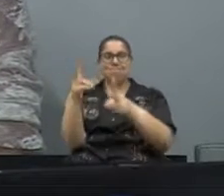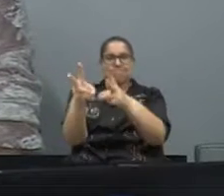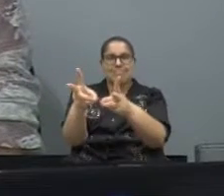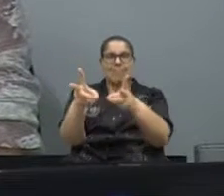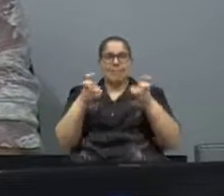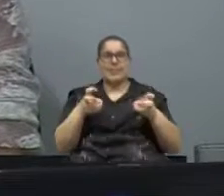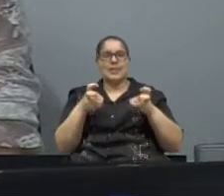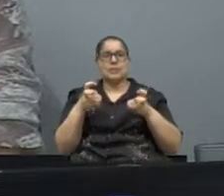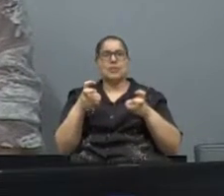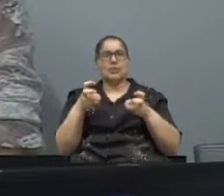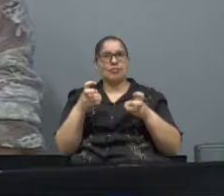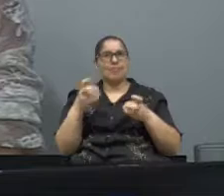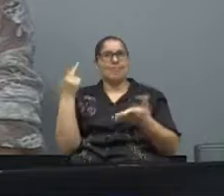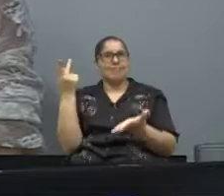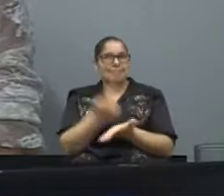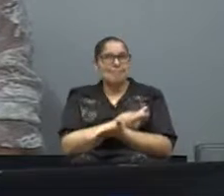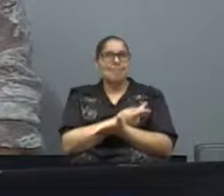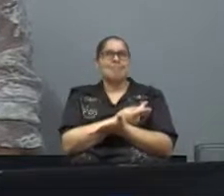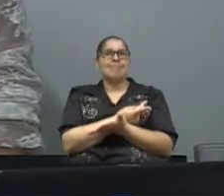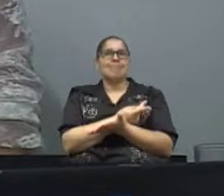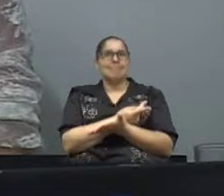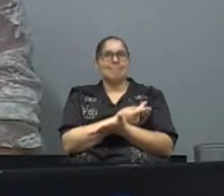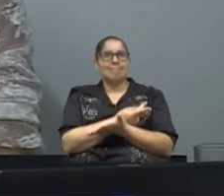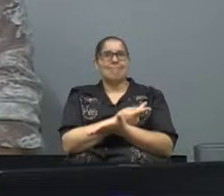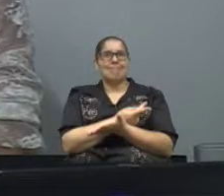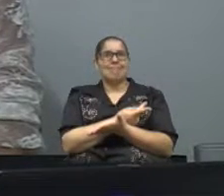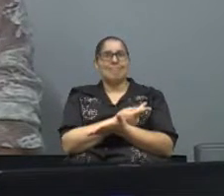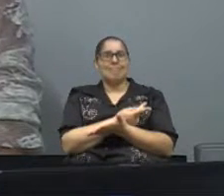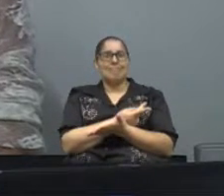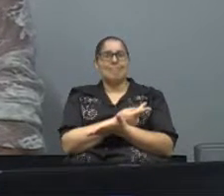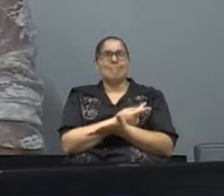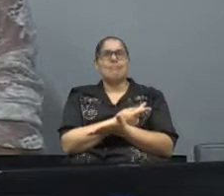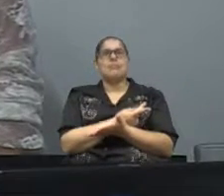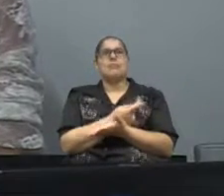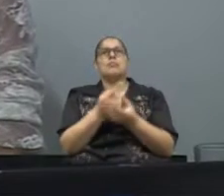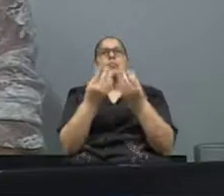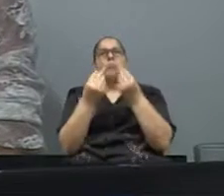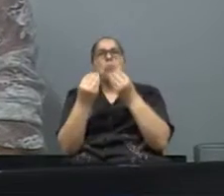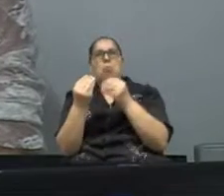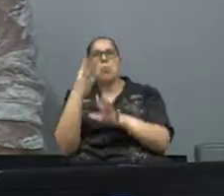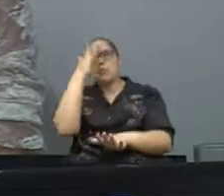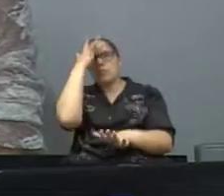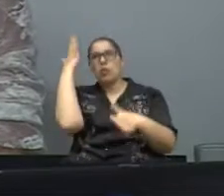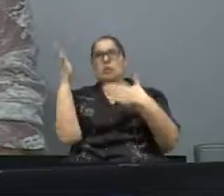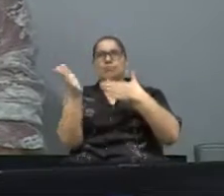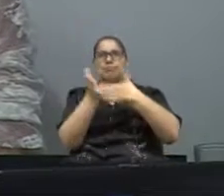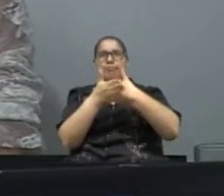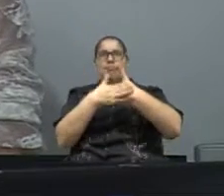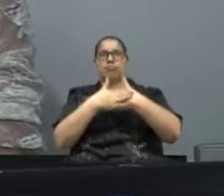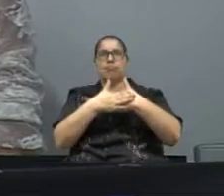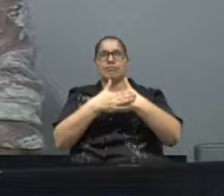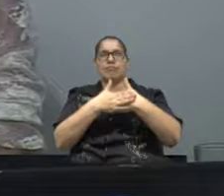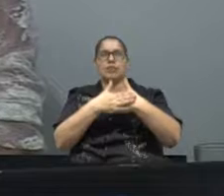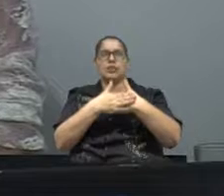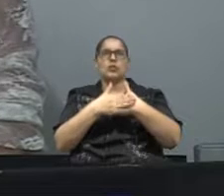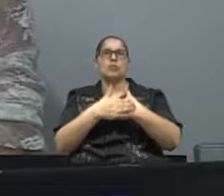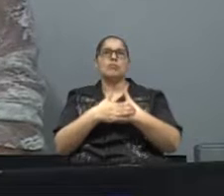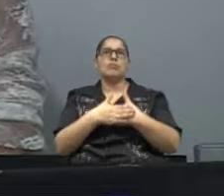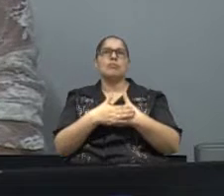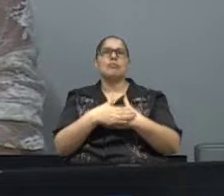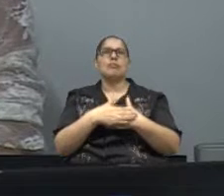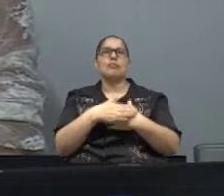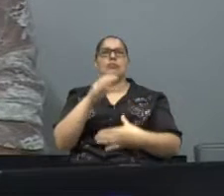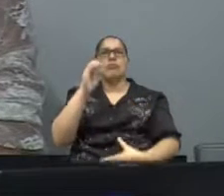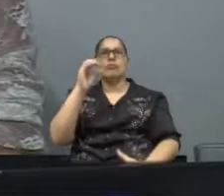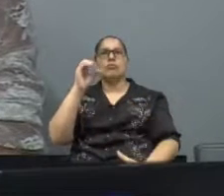aconteceu. Se fala em muitas pessoas que fecharam as contas, cada hora falam uma quantidade.